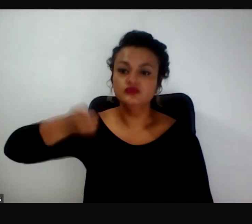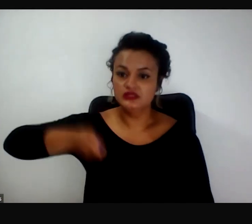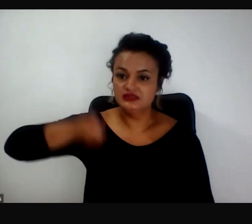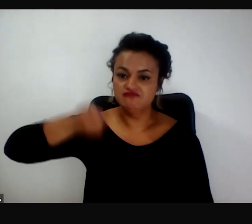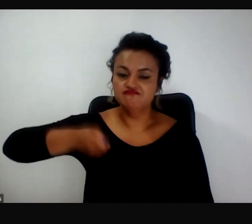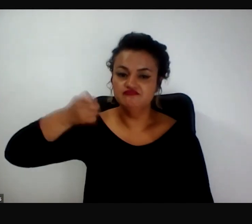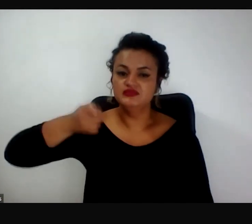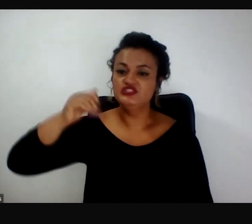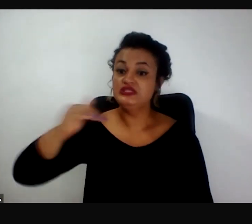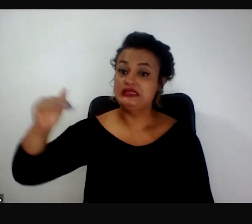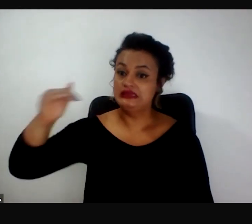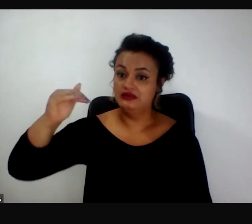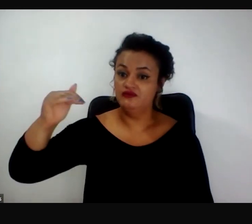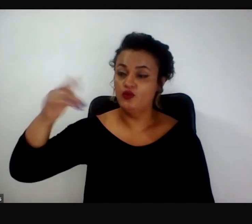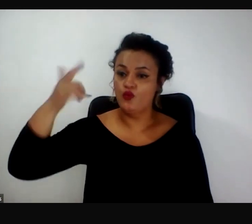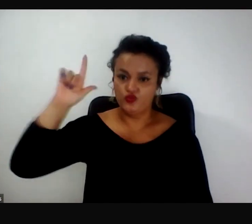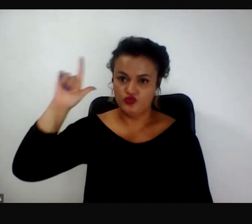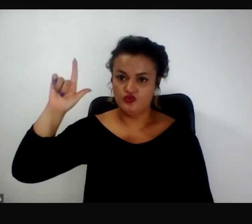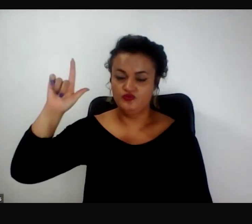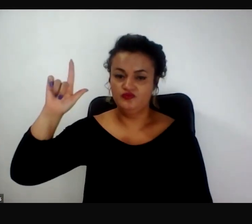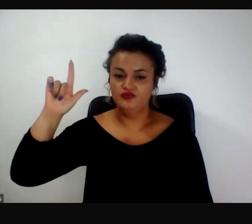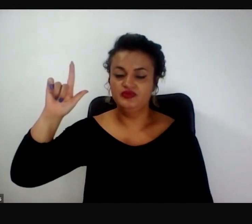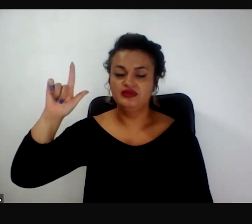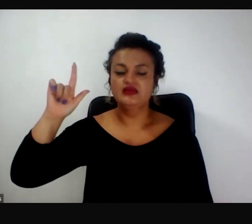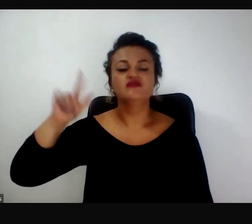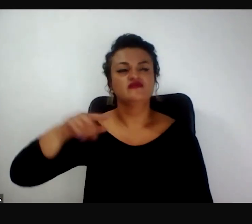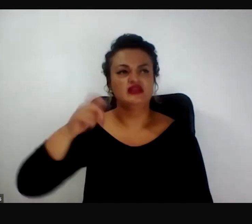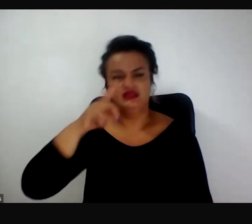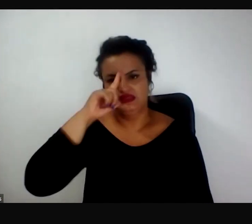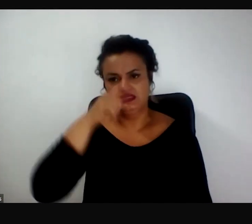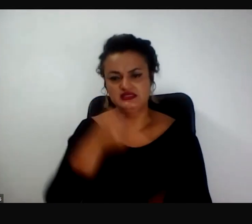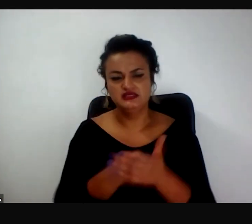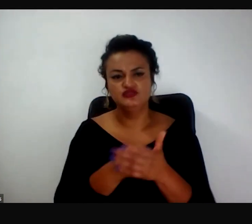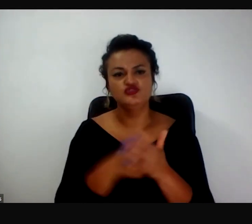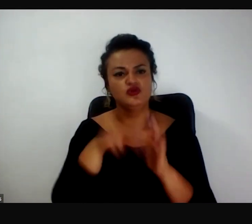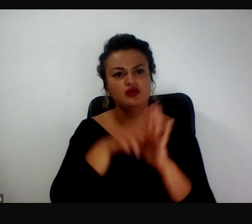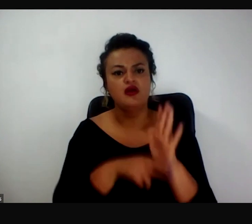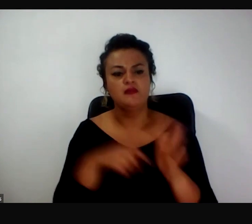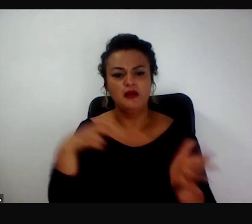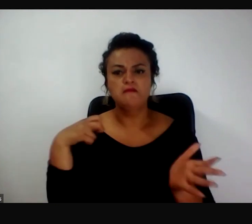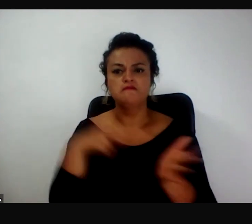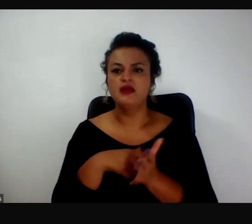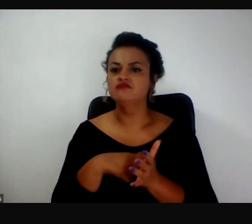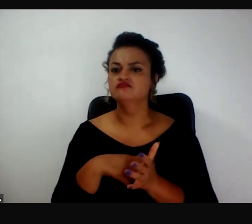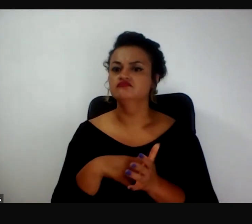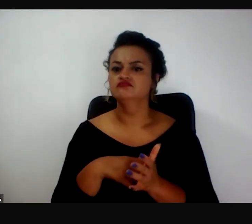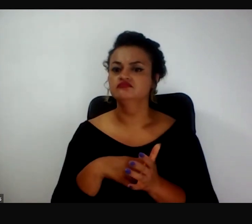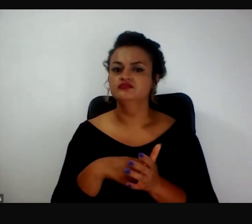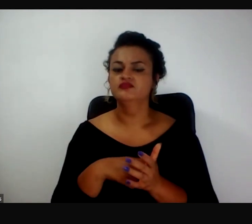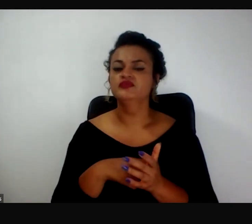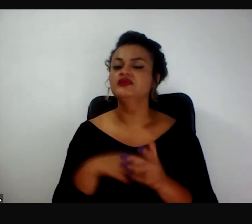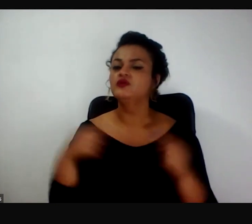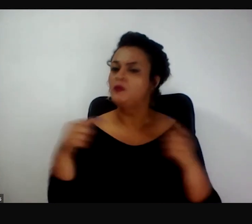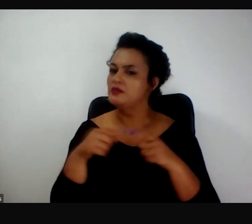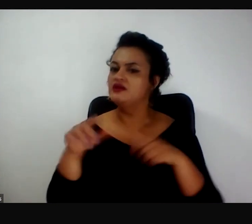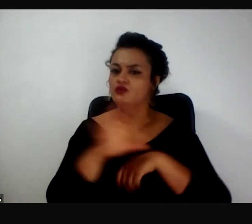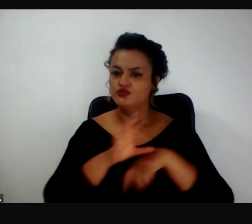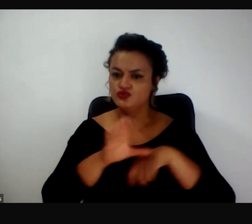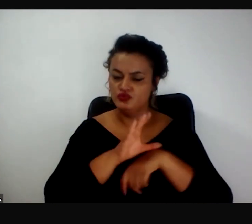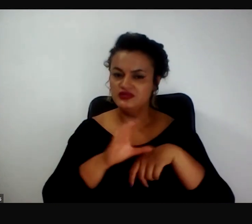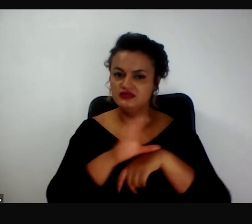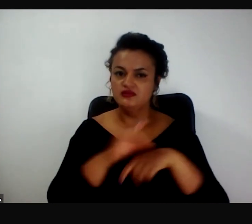nível deve aplicar alguma norma e tem dúvidas da constitucionalidade dessa